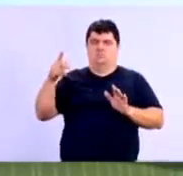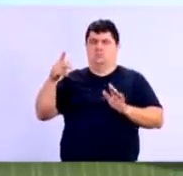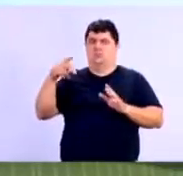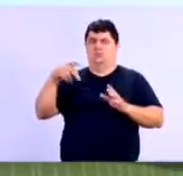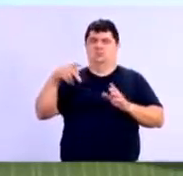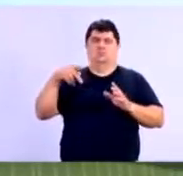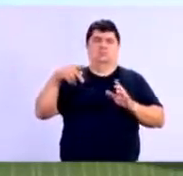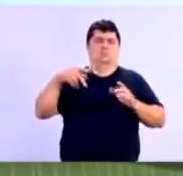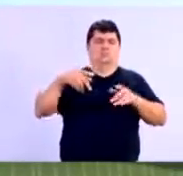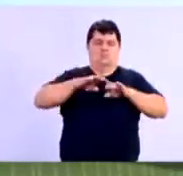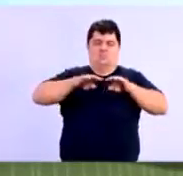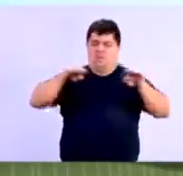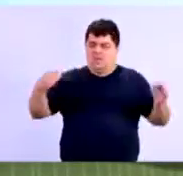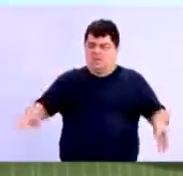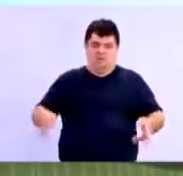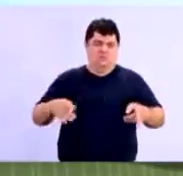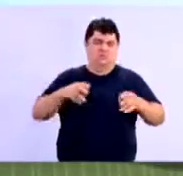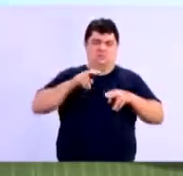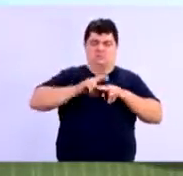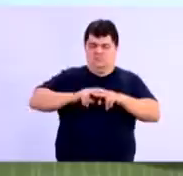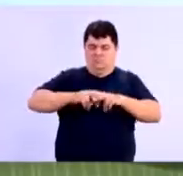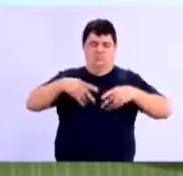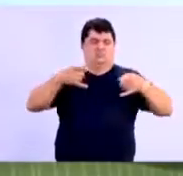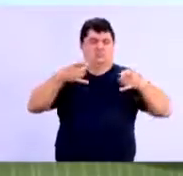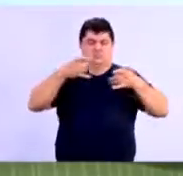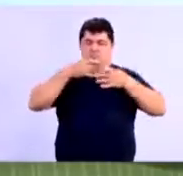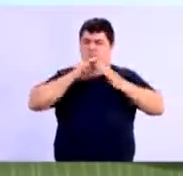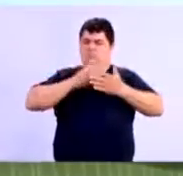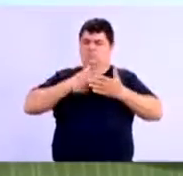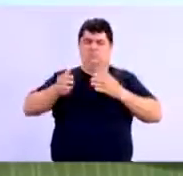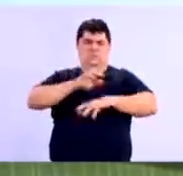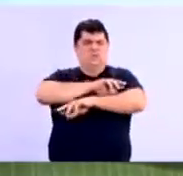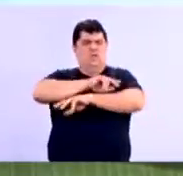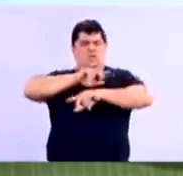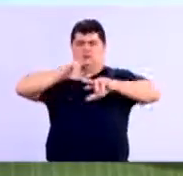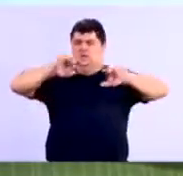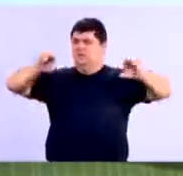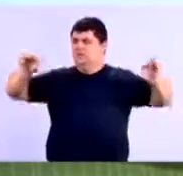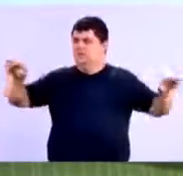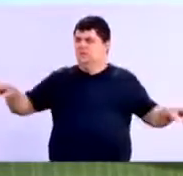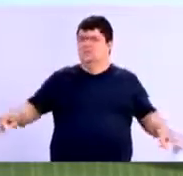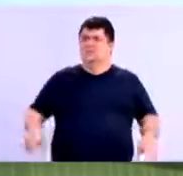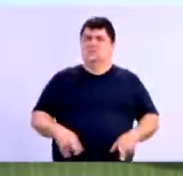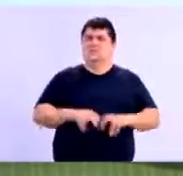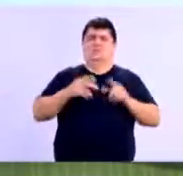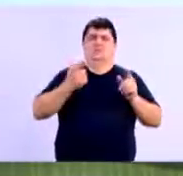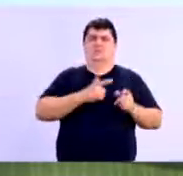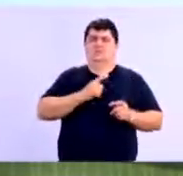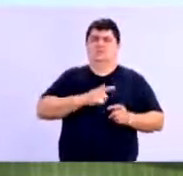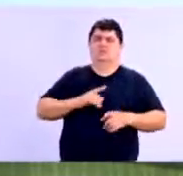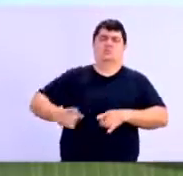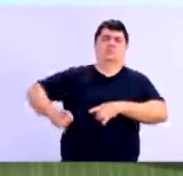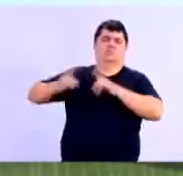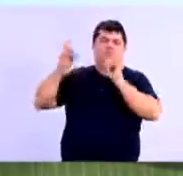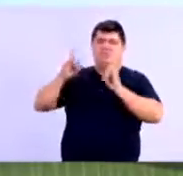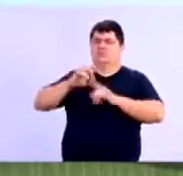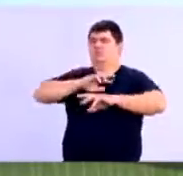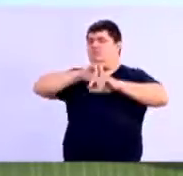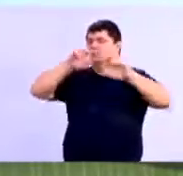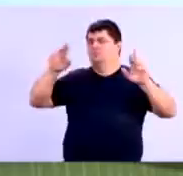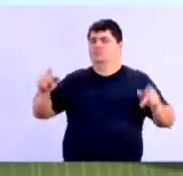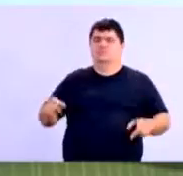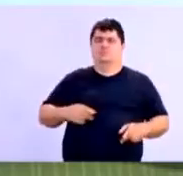companhia, eu tenho as instalações em gerais, eu tenho o estoque, né? Eu tenho o próprio caixa, eu tenho os investimentos, tenho a estrutura, tenho o prédio em